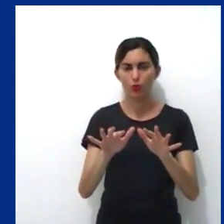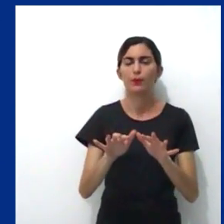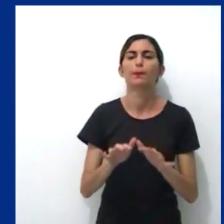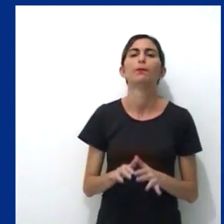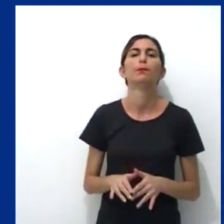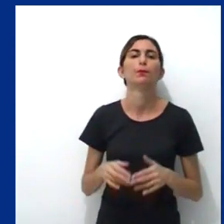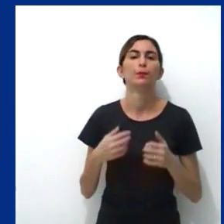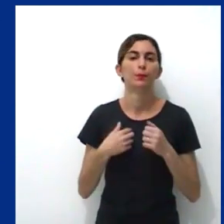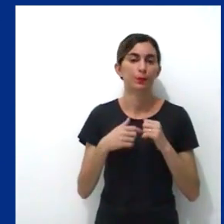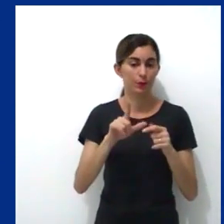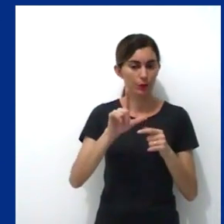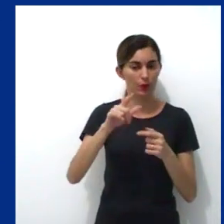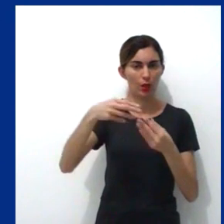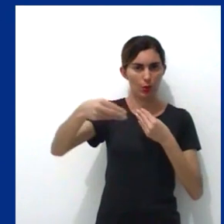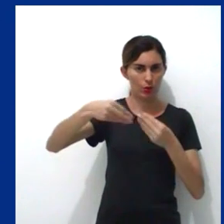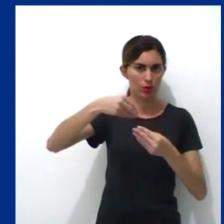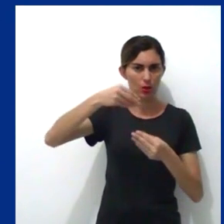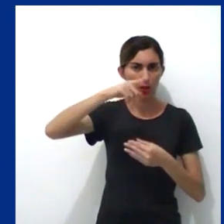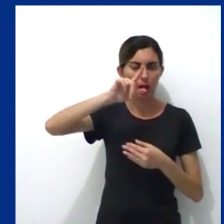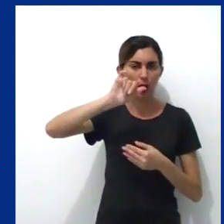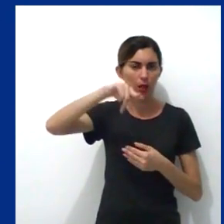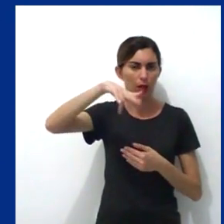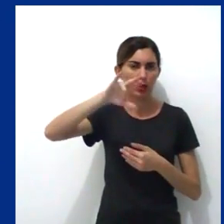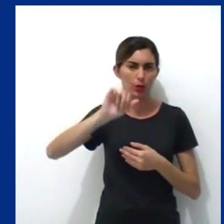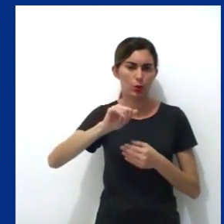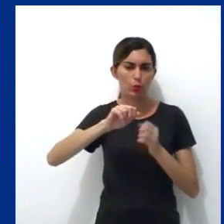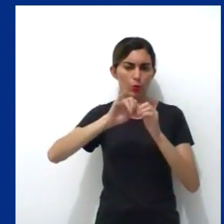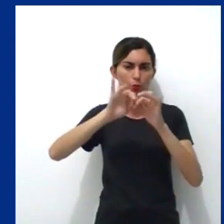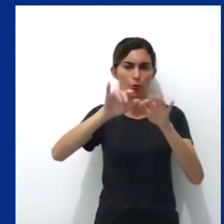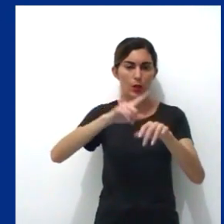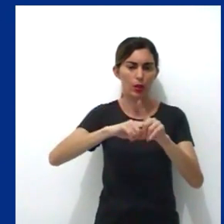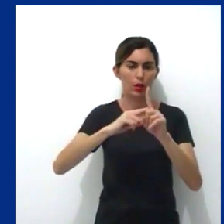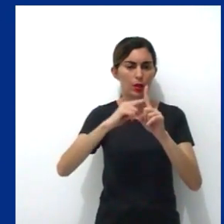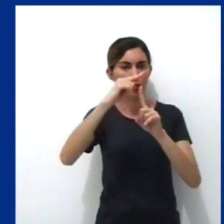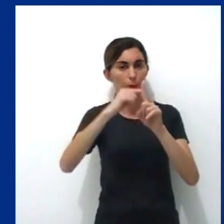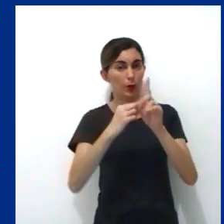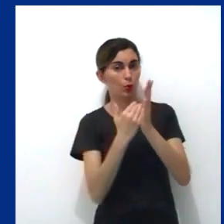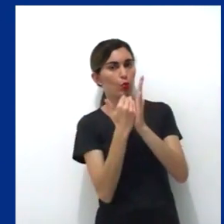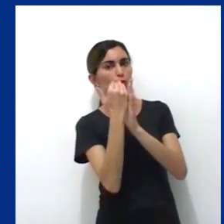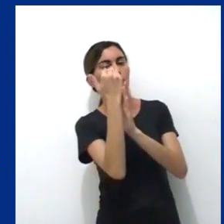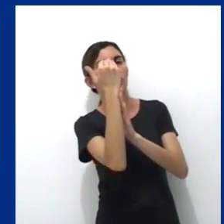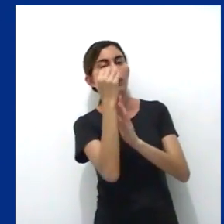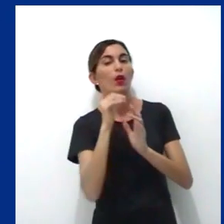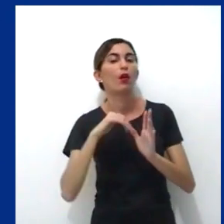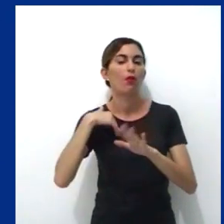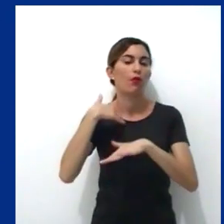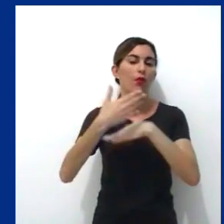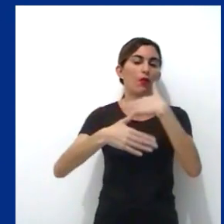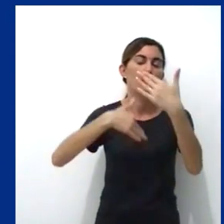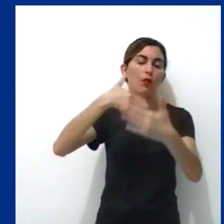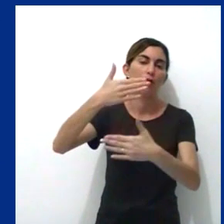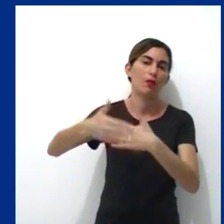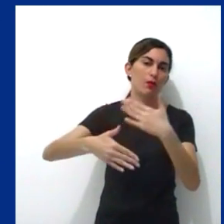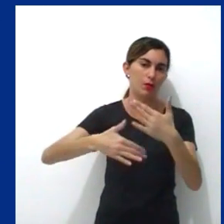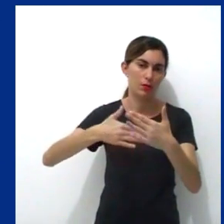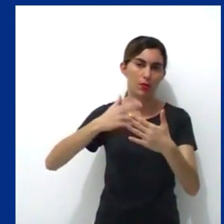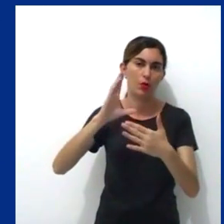de refrigeração do ar. Tá? Então, já conhece os componentes, vamos ver mais ou menos como é que funciona. Então, o